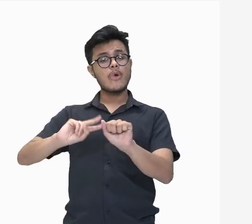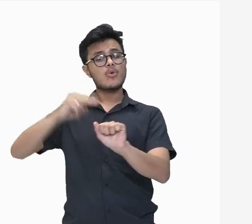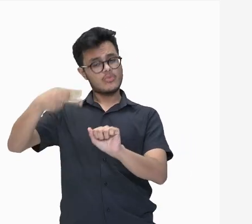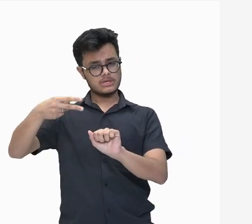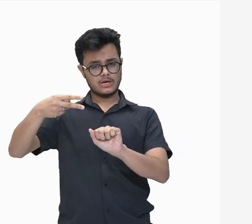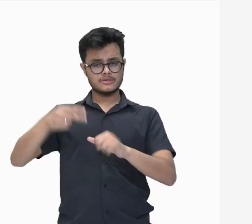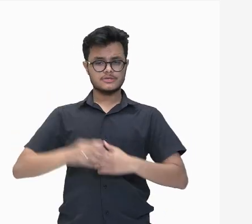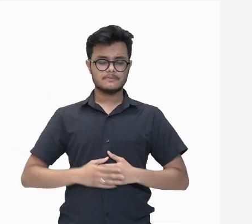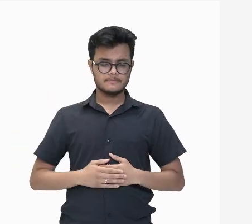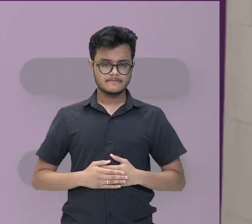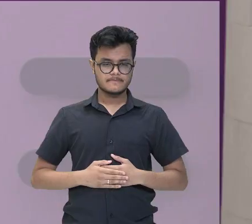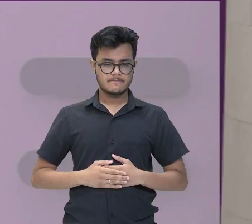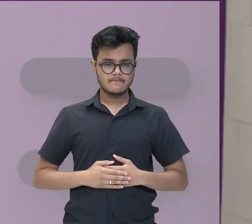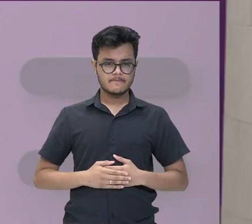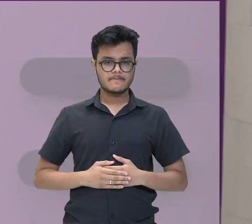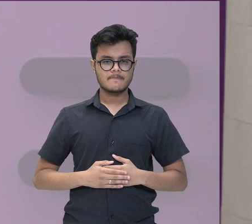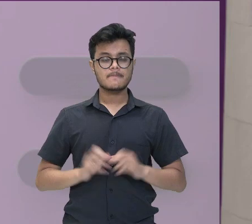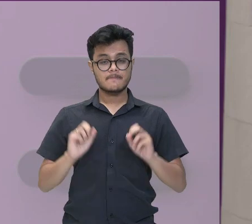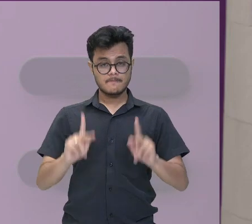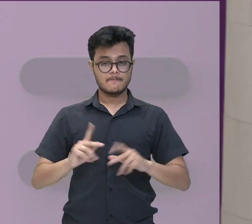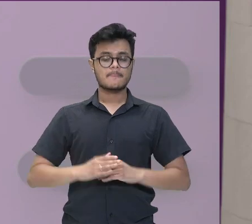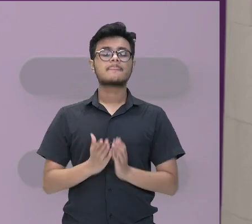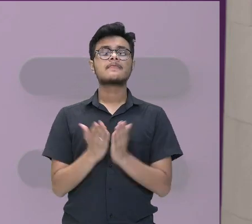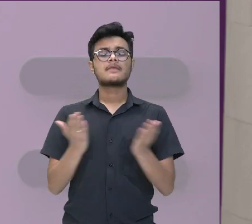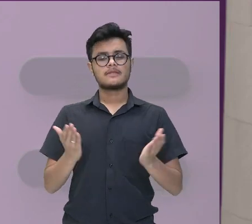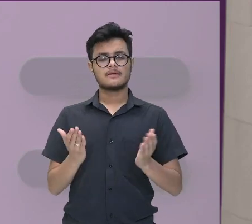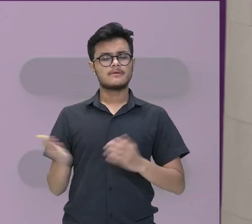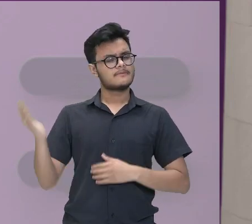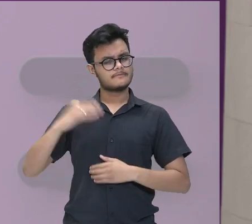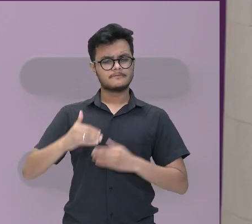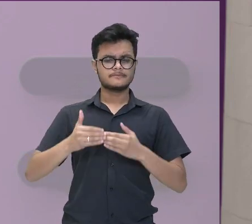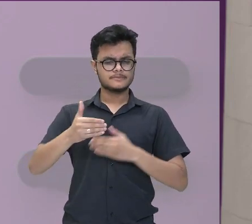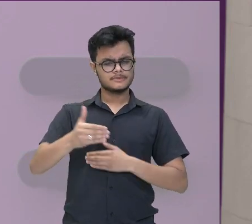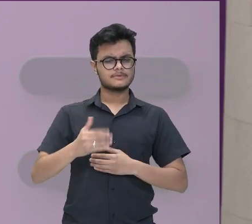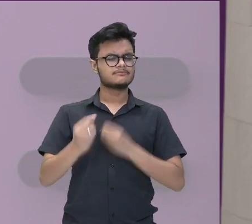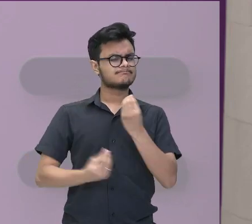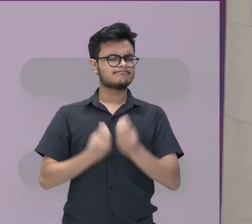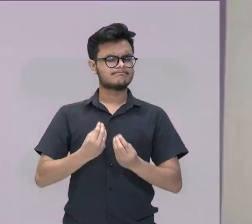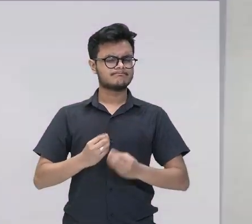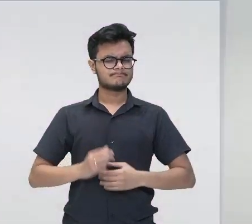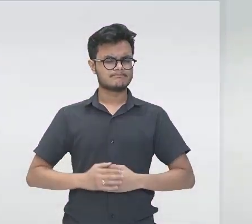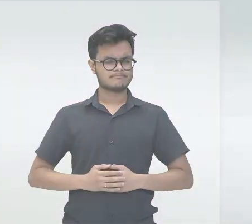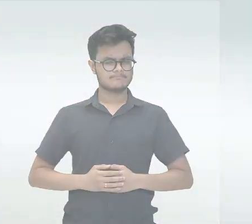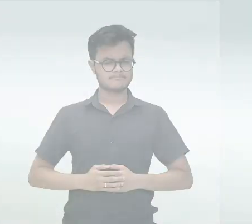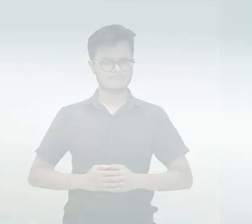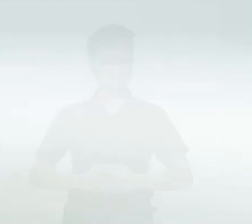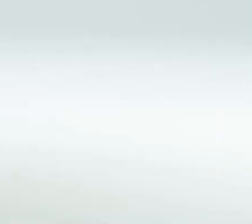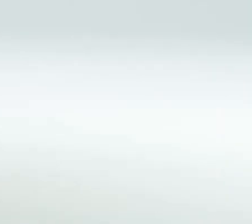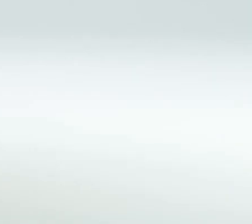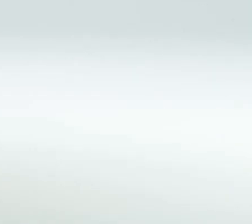função quadrática. Ok? Então, vamos ver que gráficos são esses?